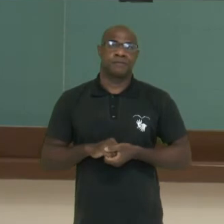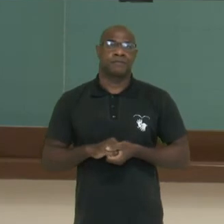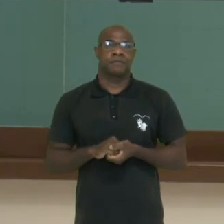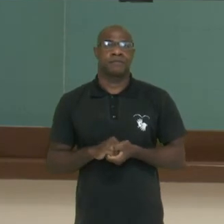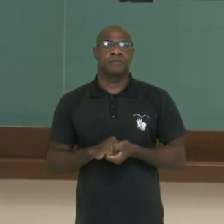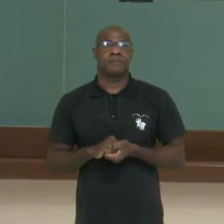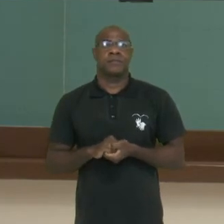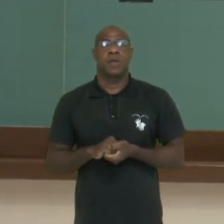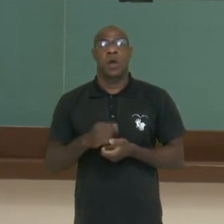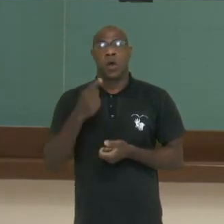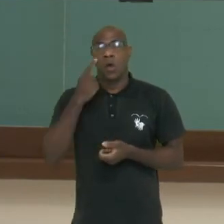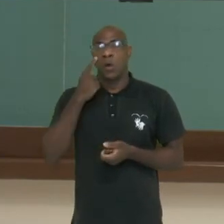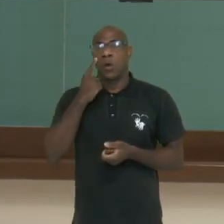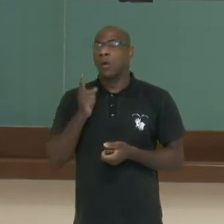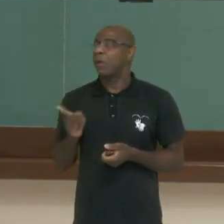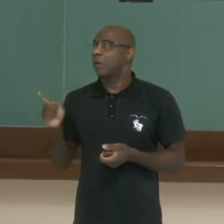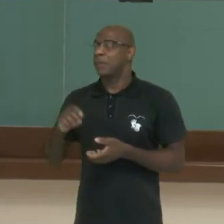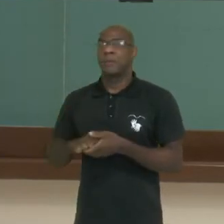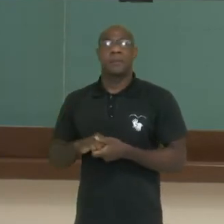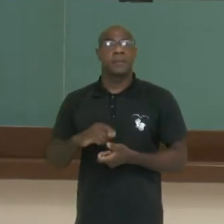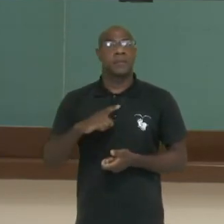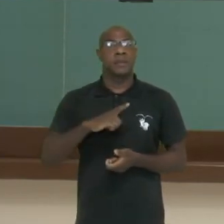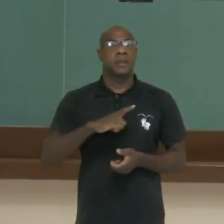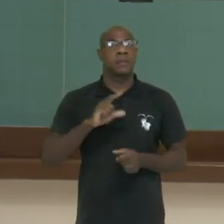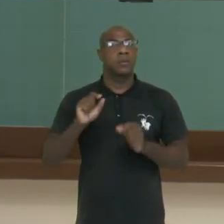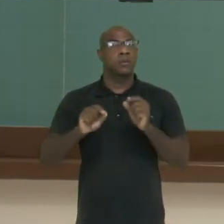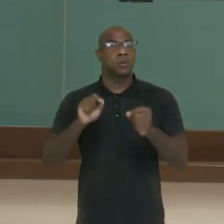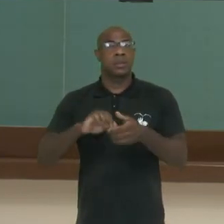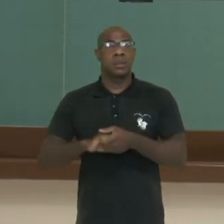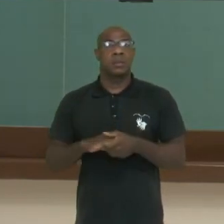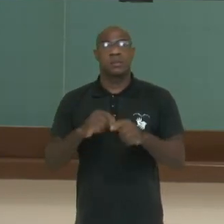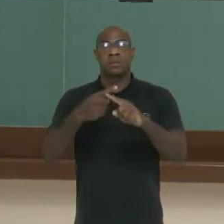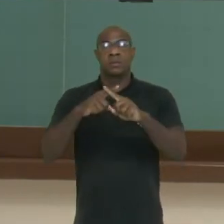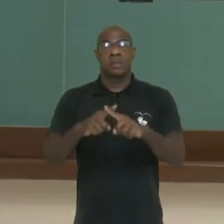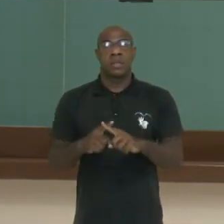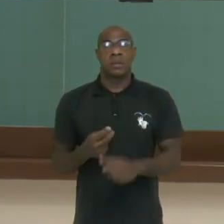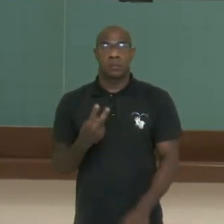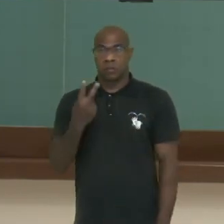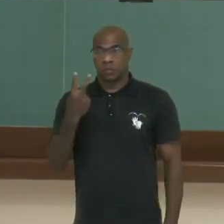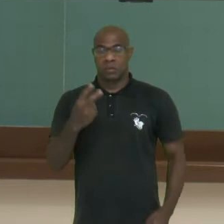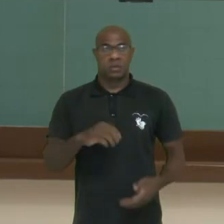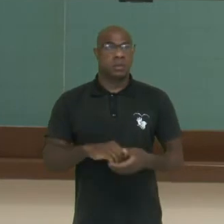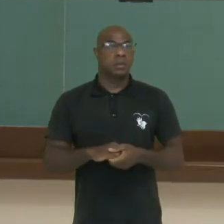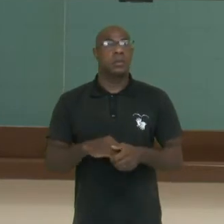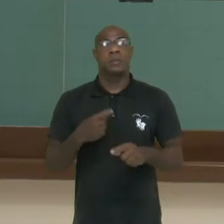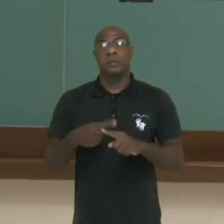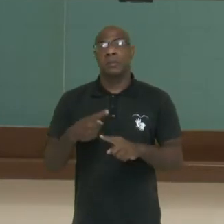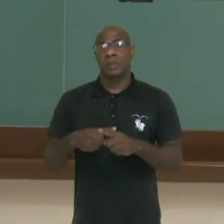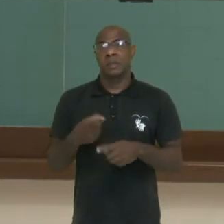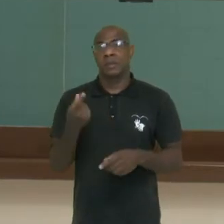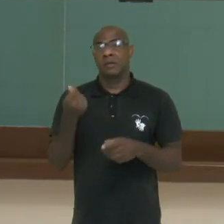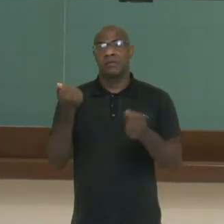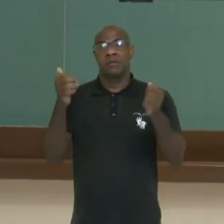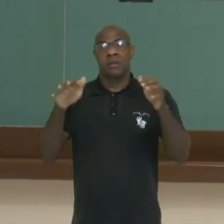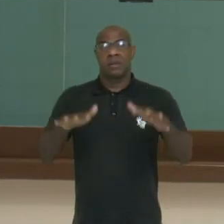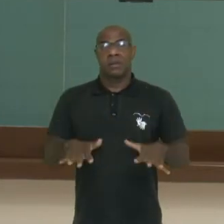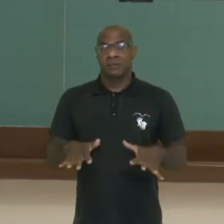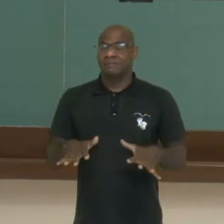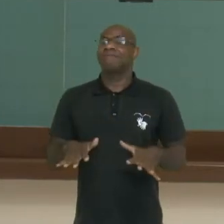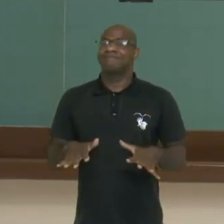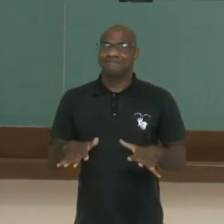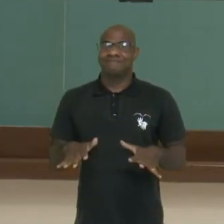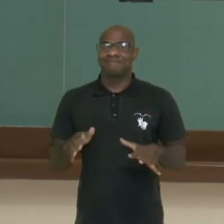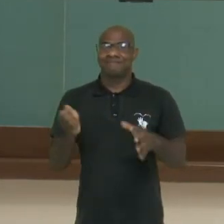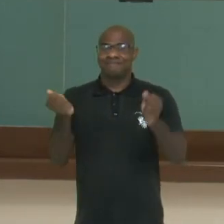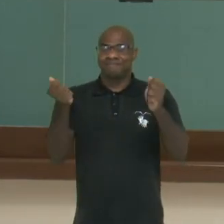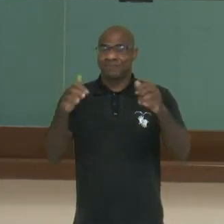aqui. Então, olha só. Nós temos o quê? Que multiplicar por 2. Por quê? Já que os preços caíram pela metade, né? Então, a gente